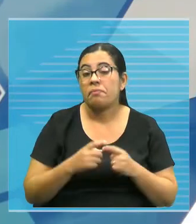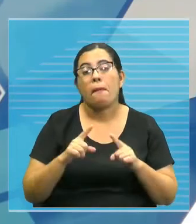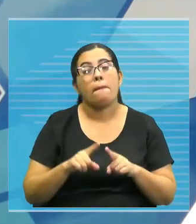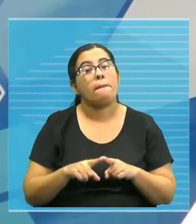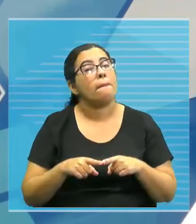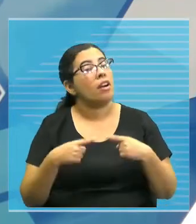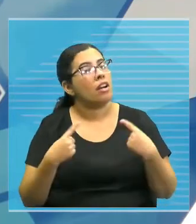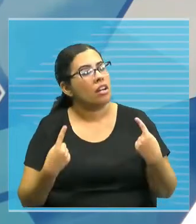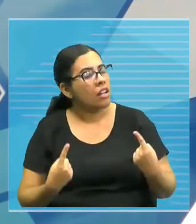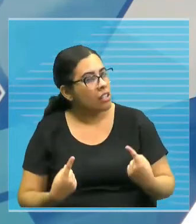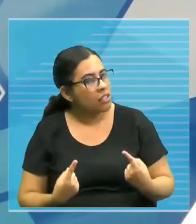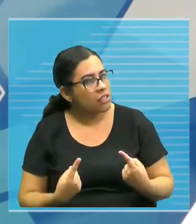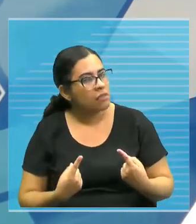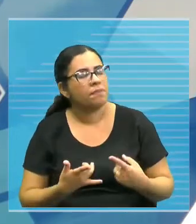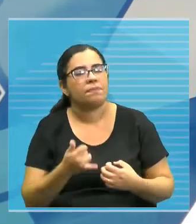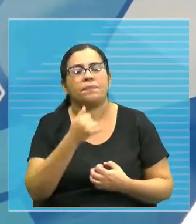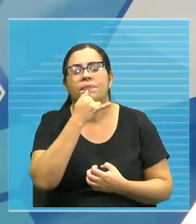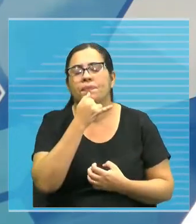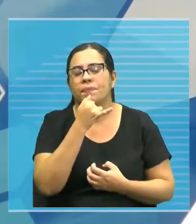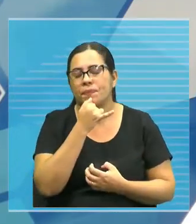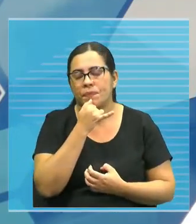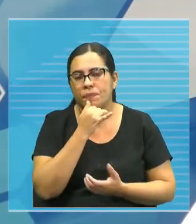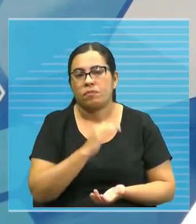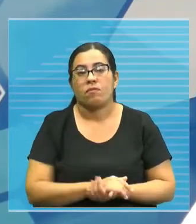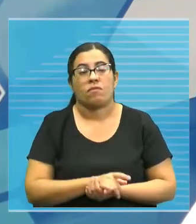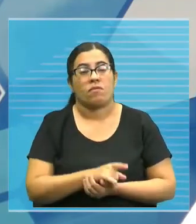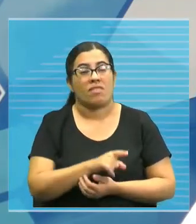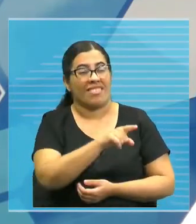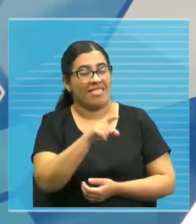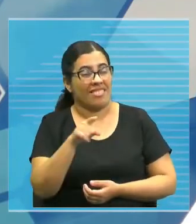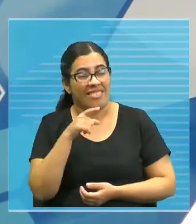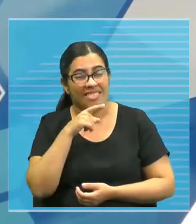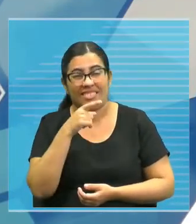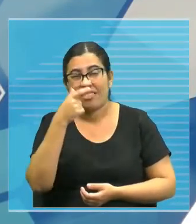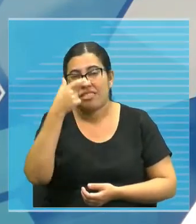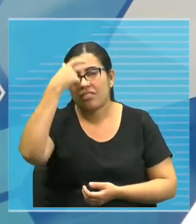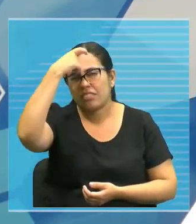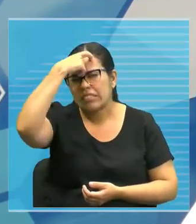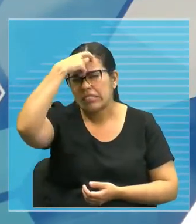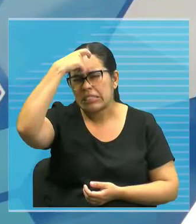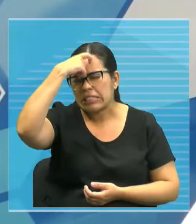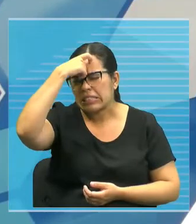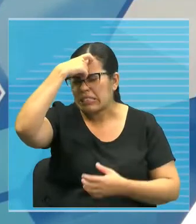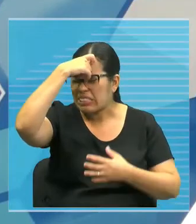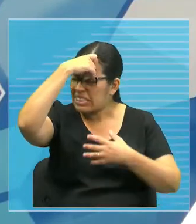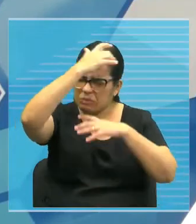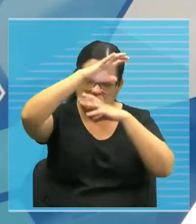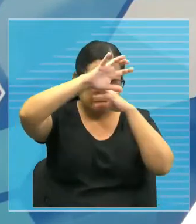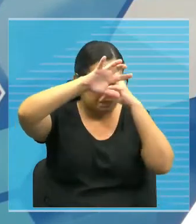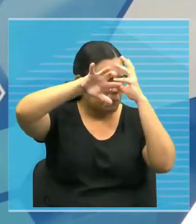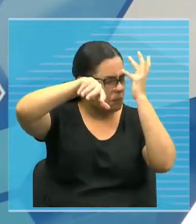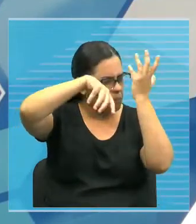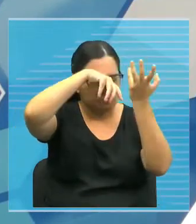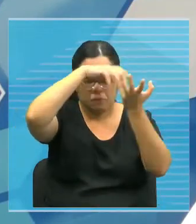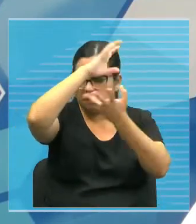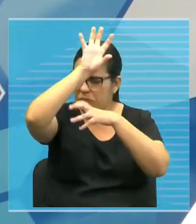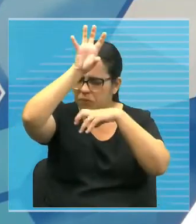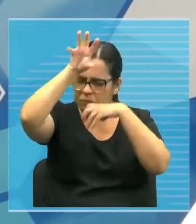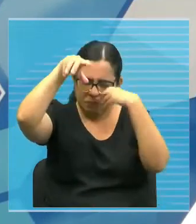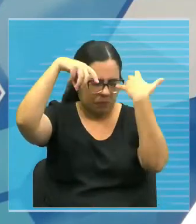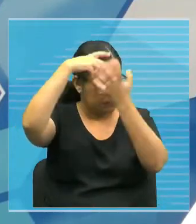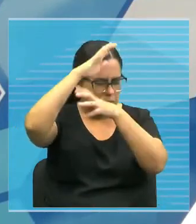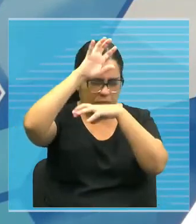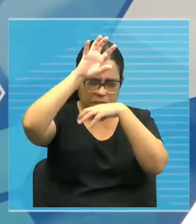Mas quando você está com o pensamento completamente